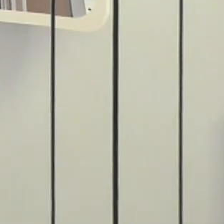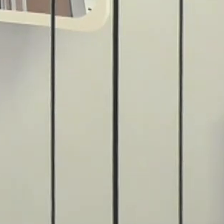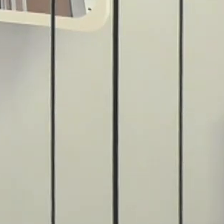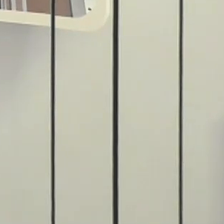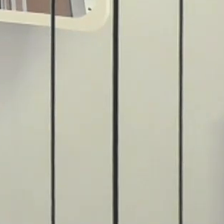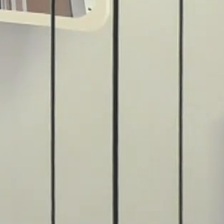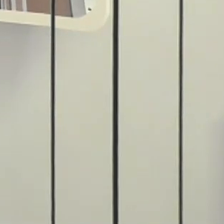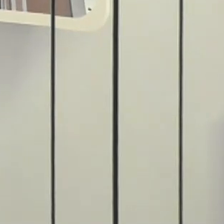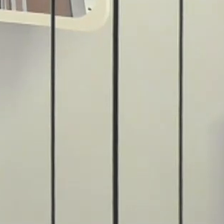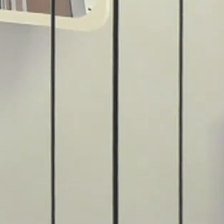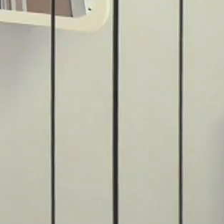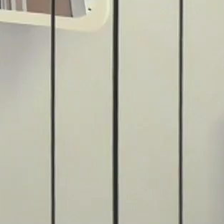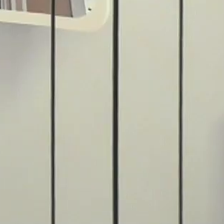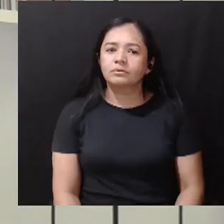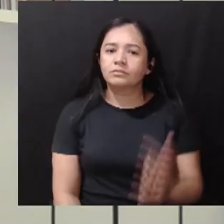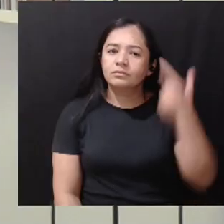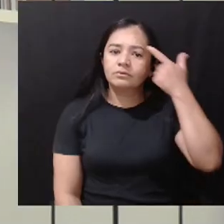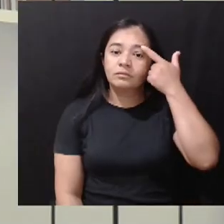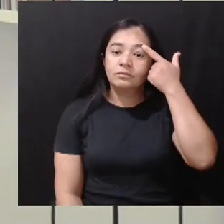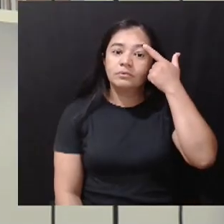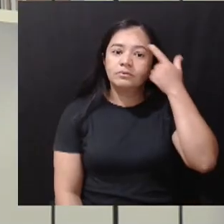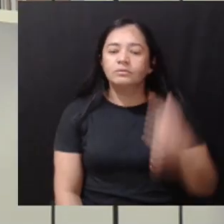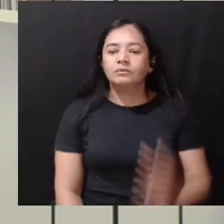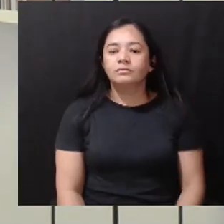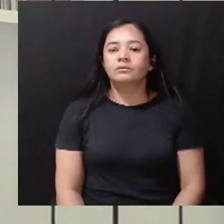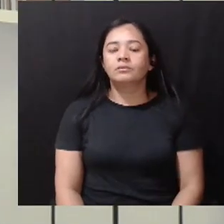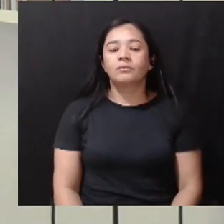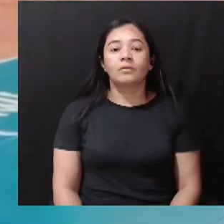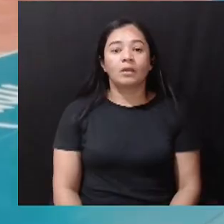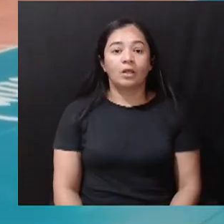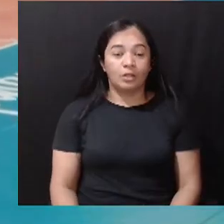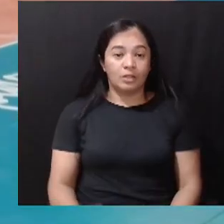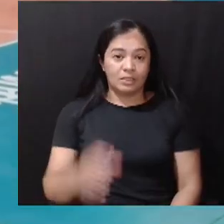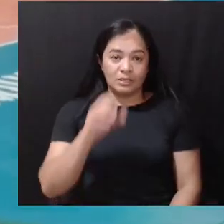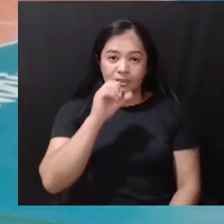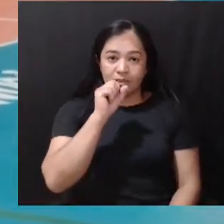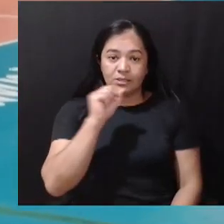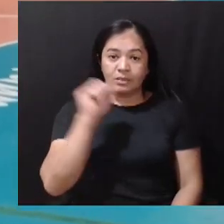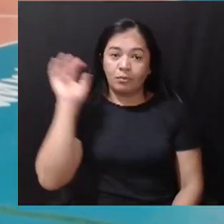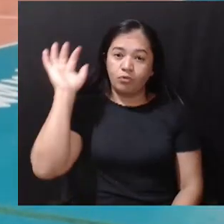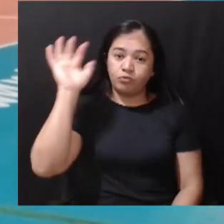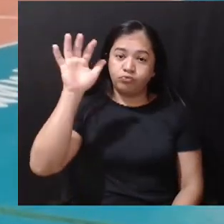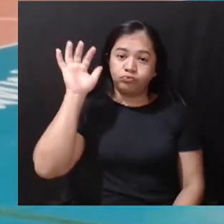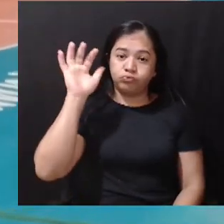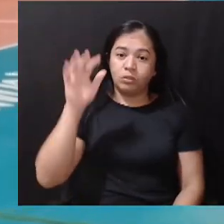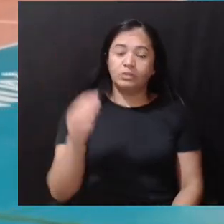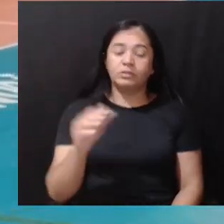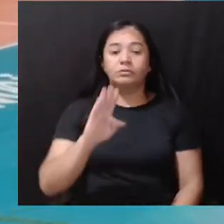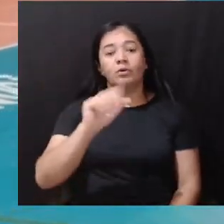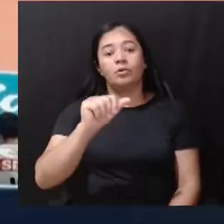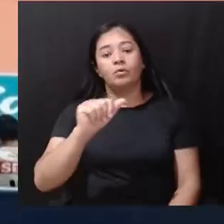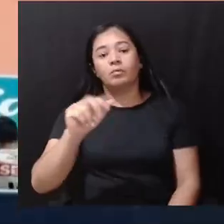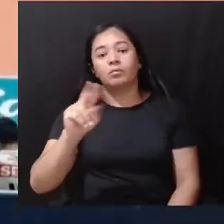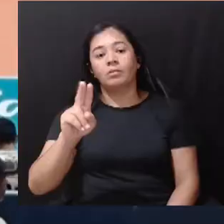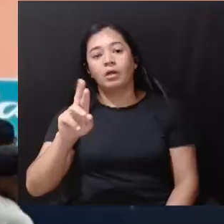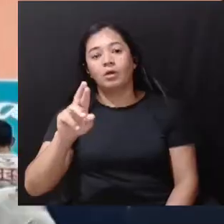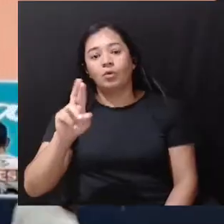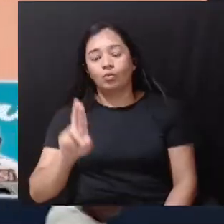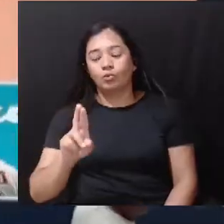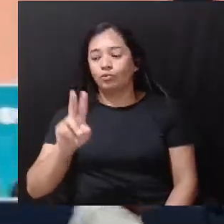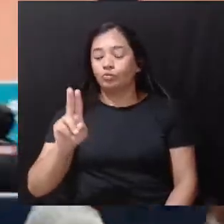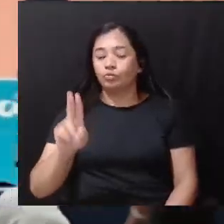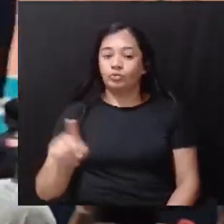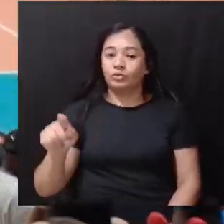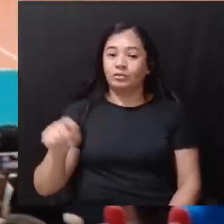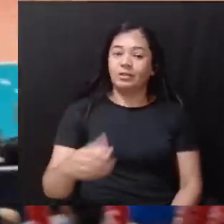No sábado, o Vôlei Renata recebeu o SESI Bauru no lotado ginásio do Taquaral. Você está vendo